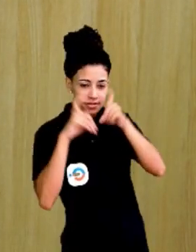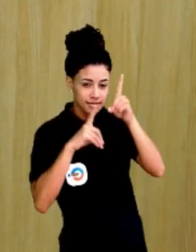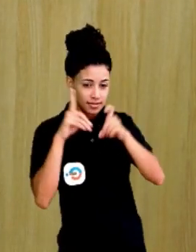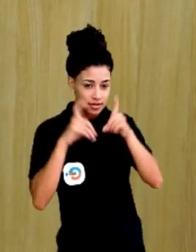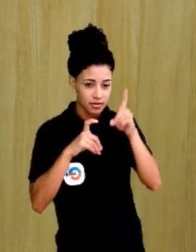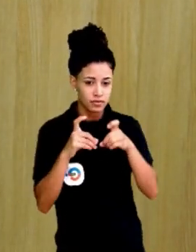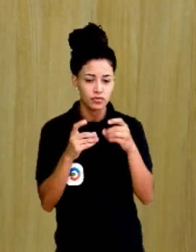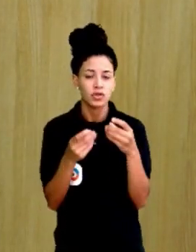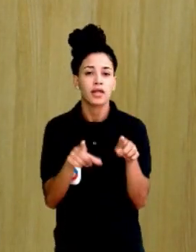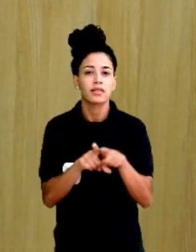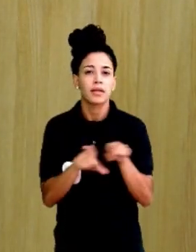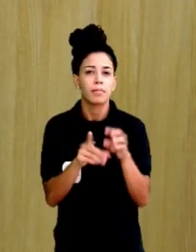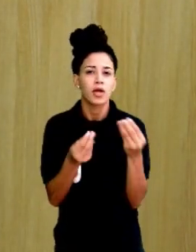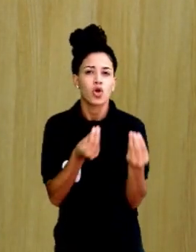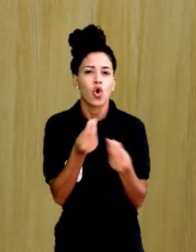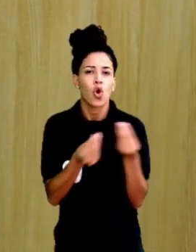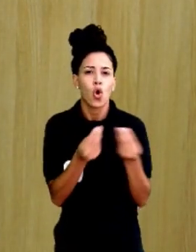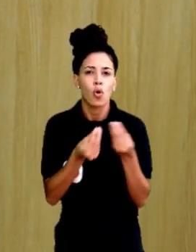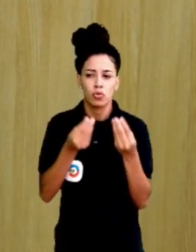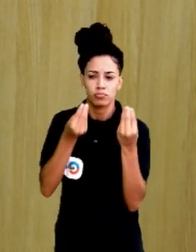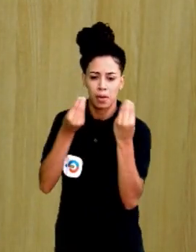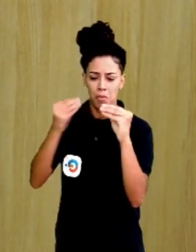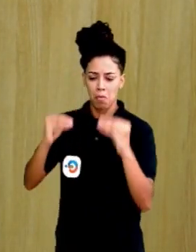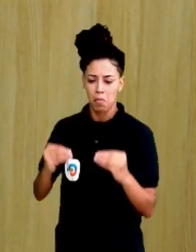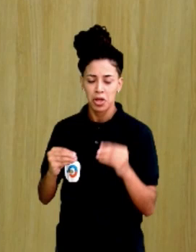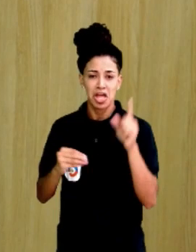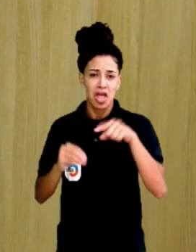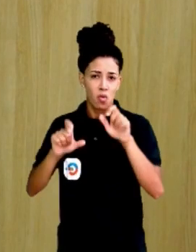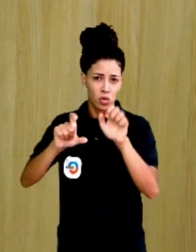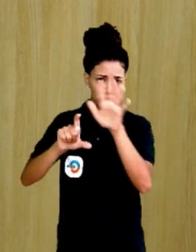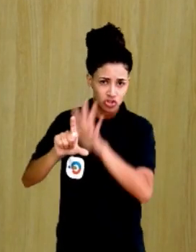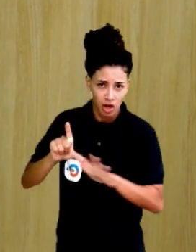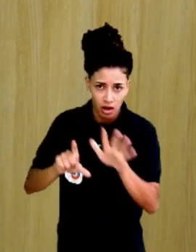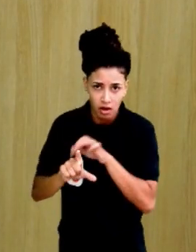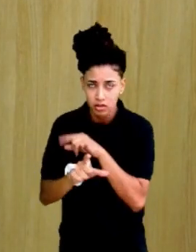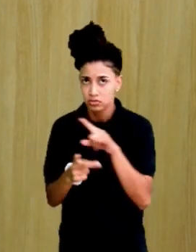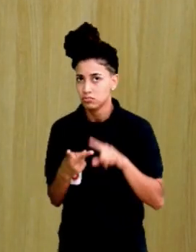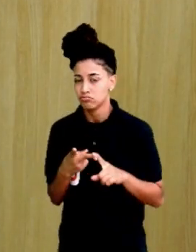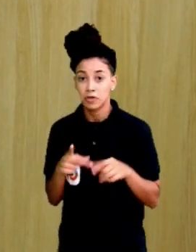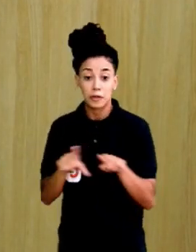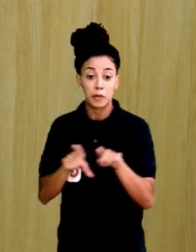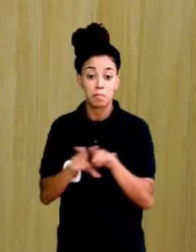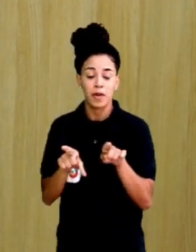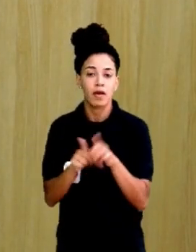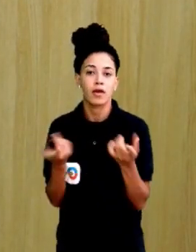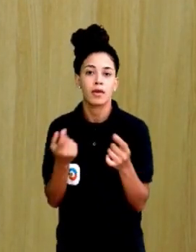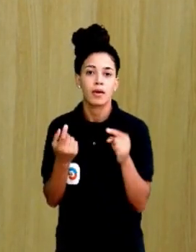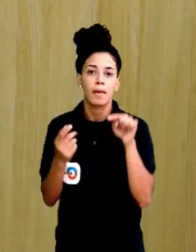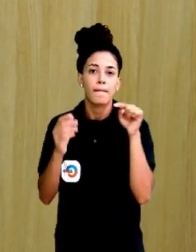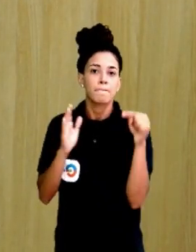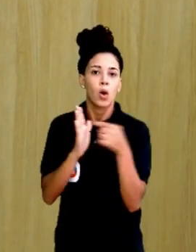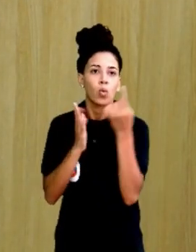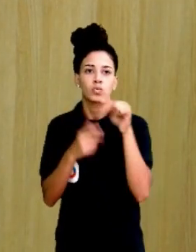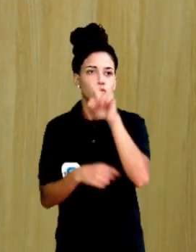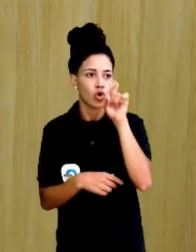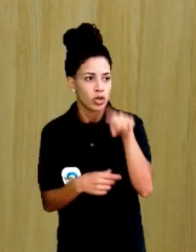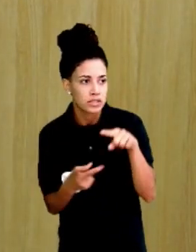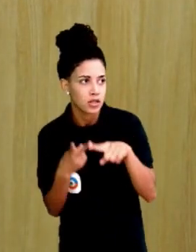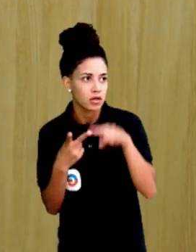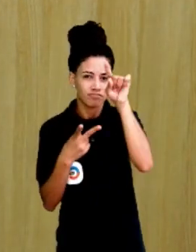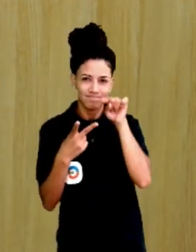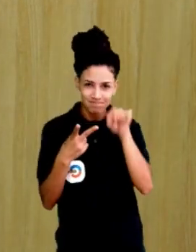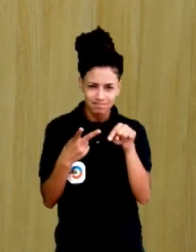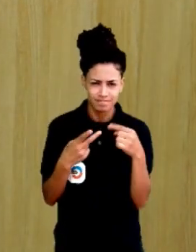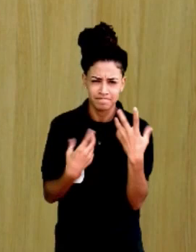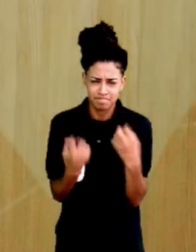quem está ali compondo aquela Tira se for uma charge a pontuação que tá sendo usada no texto Vamos ver isso